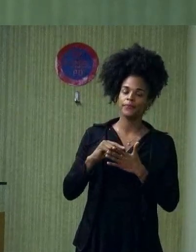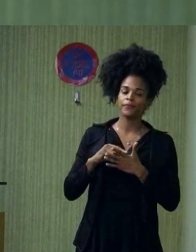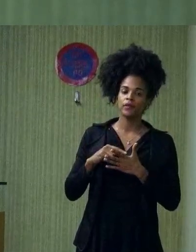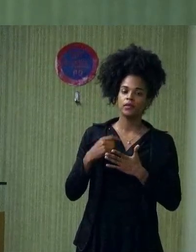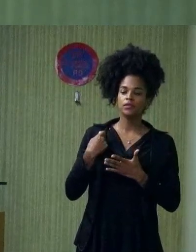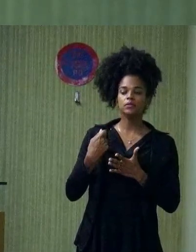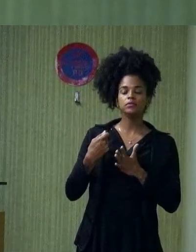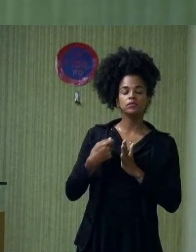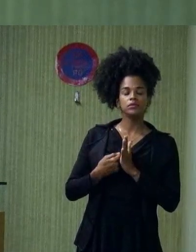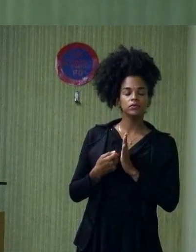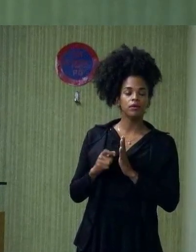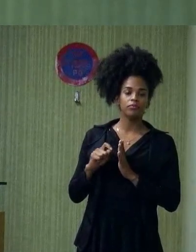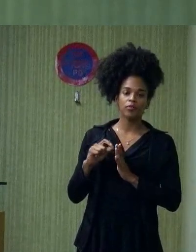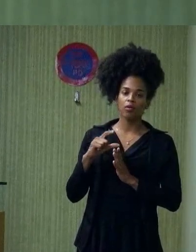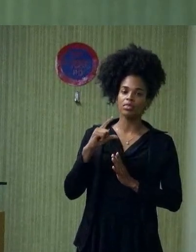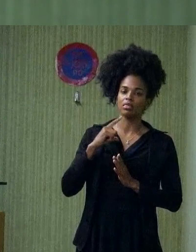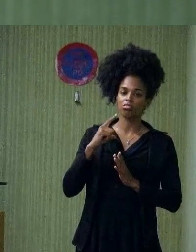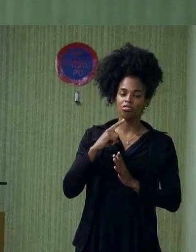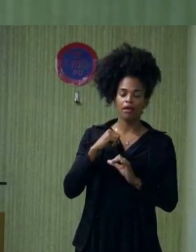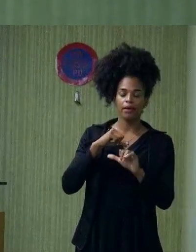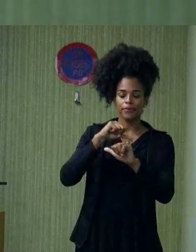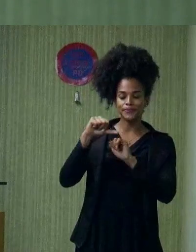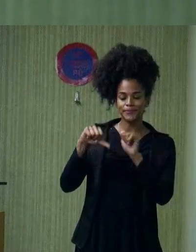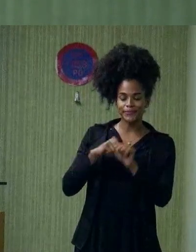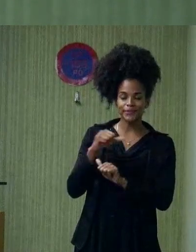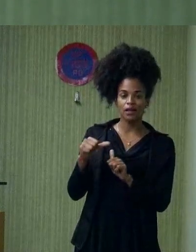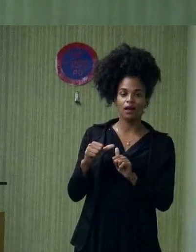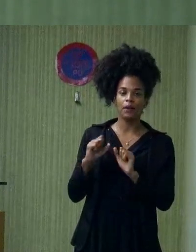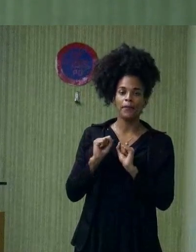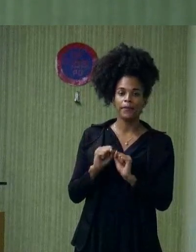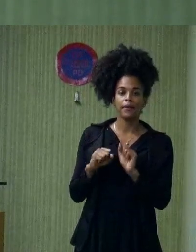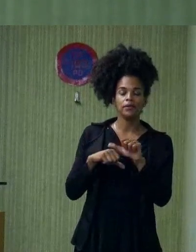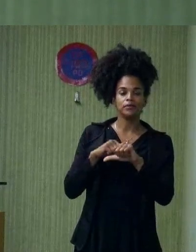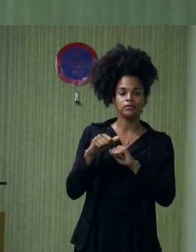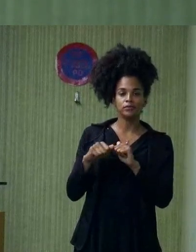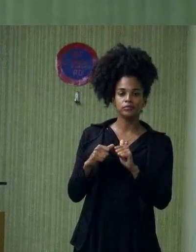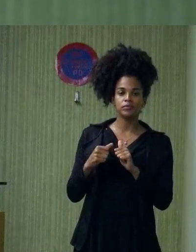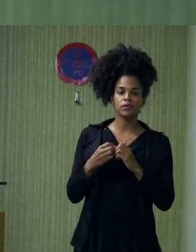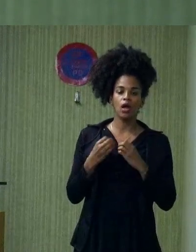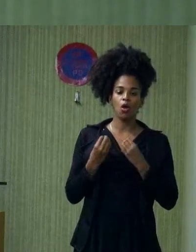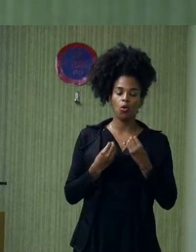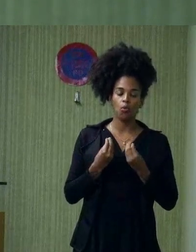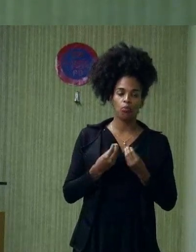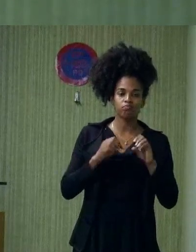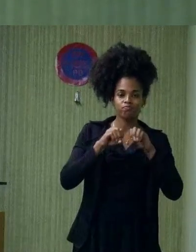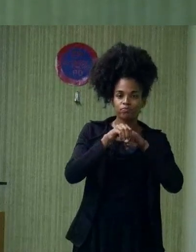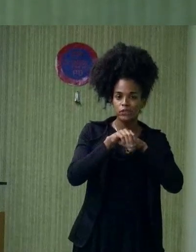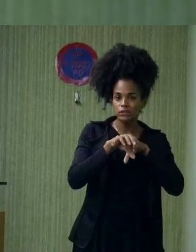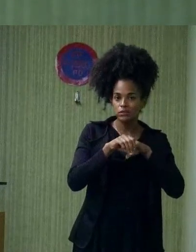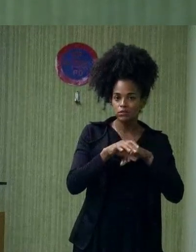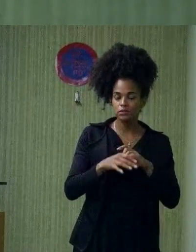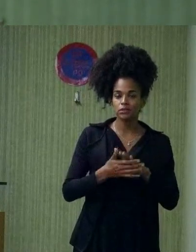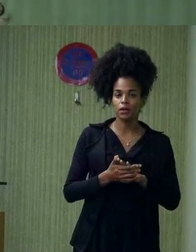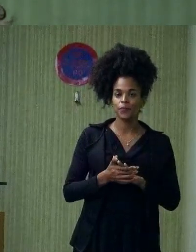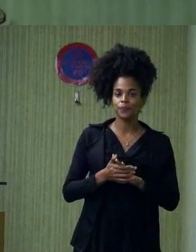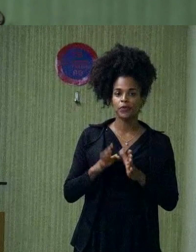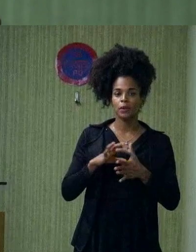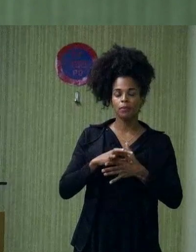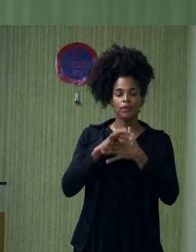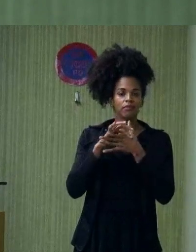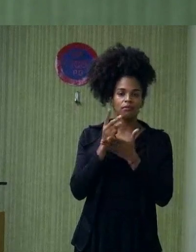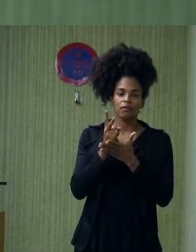H outras formas de oferta da educação que não exatamente a presencial né